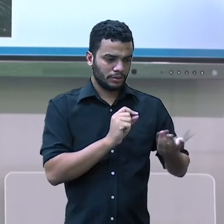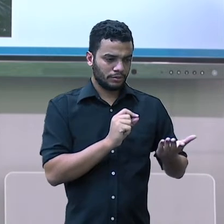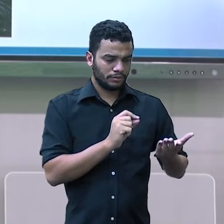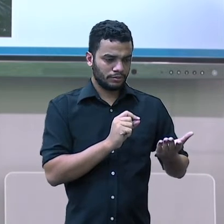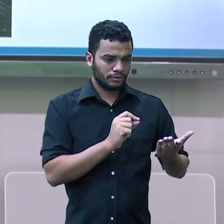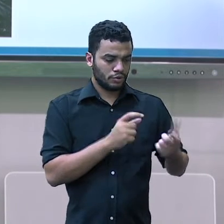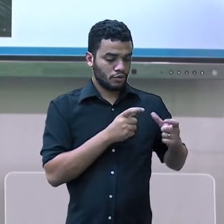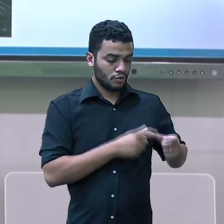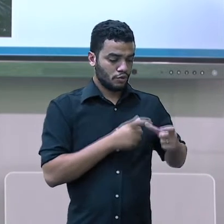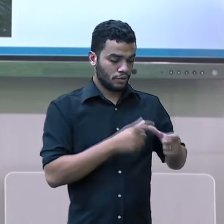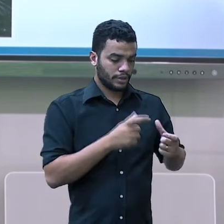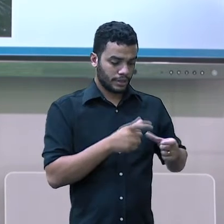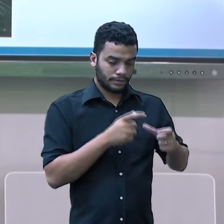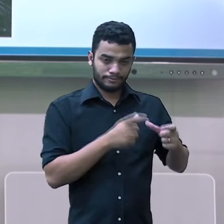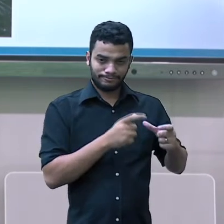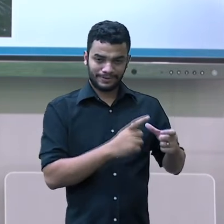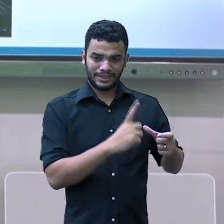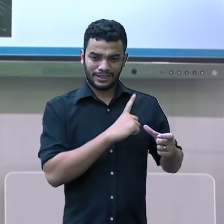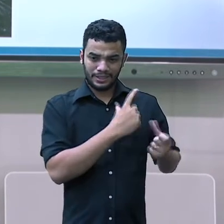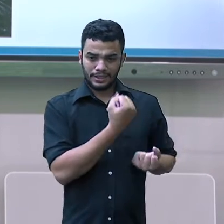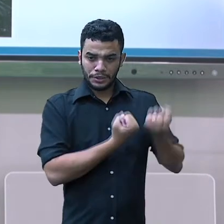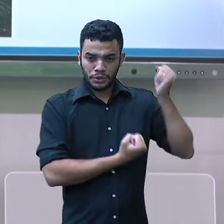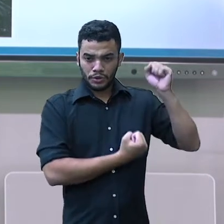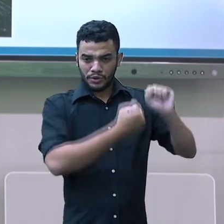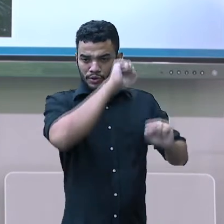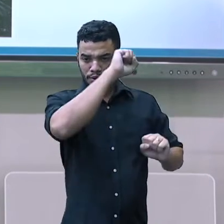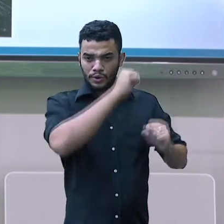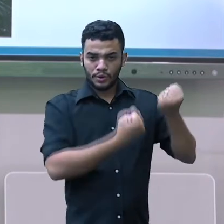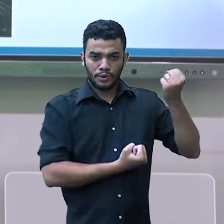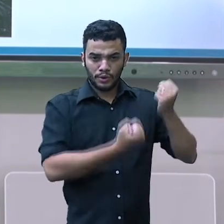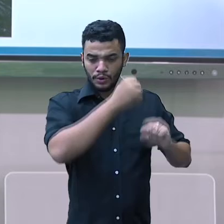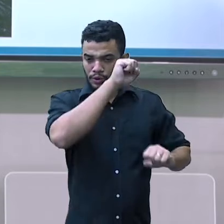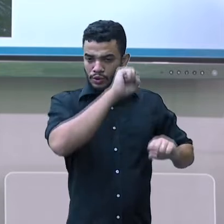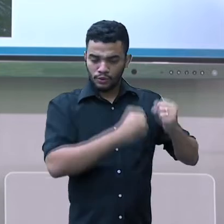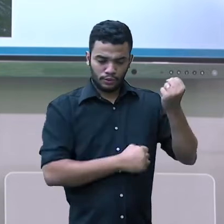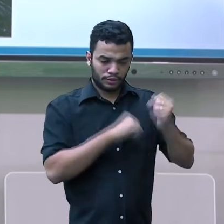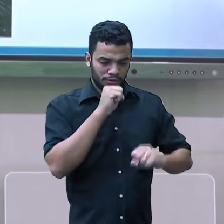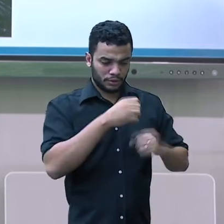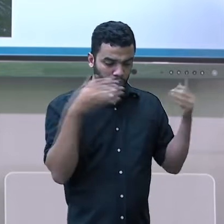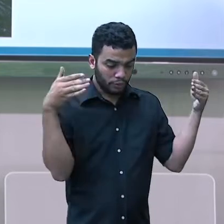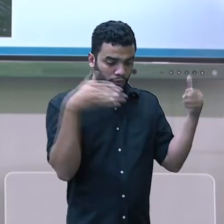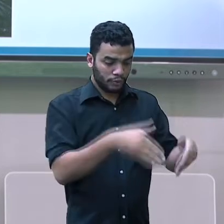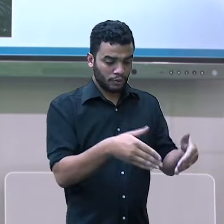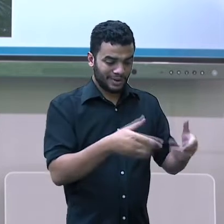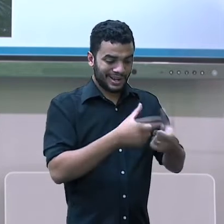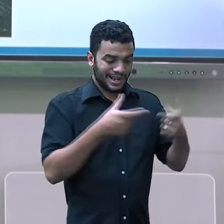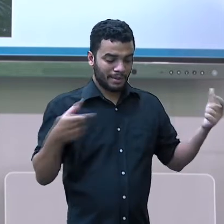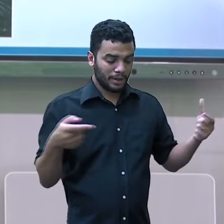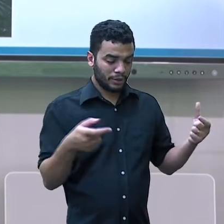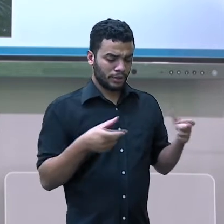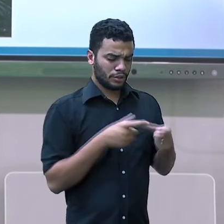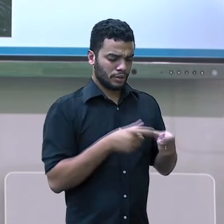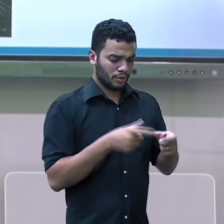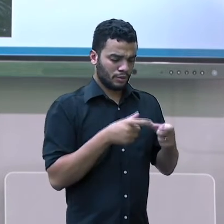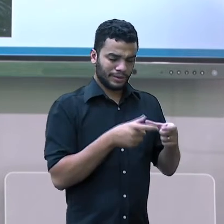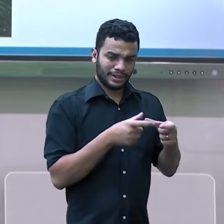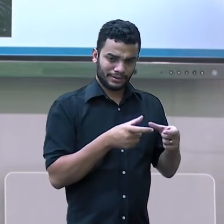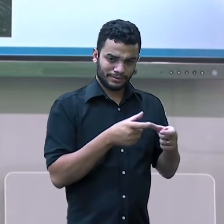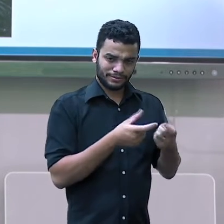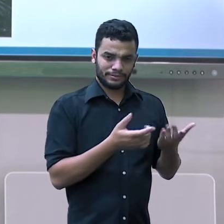em Governador Valadares. Nós temos um bairro chamado Distrito Industrial. Quando você vai nesse